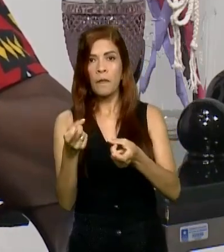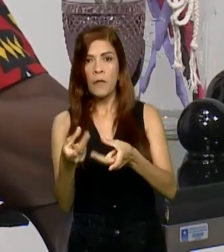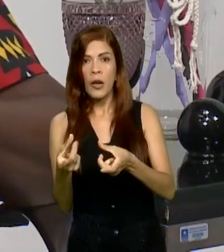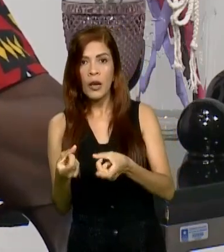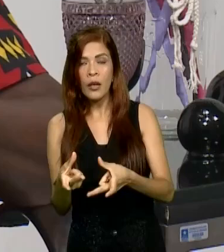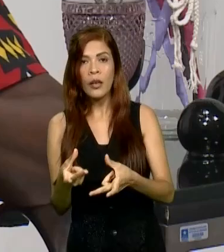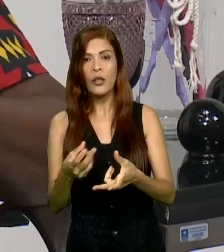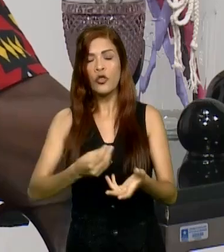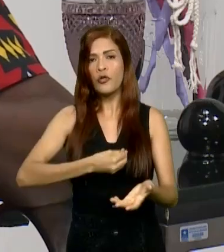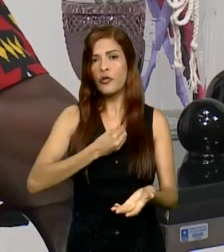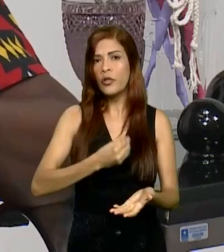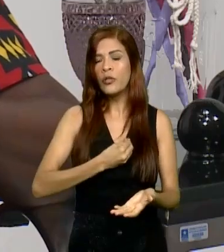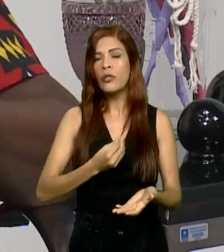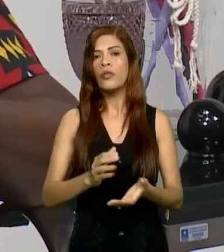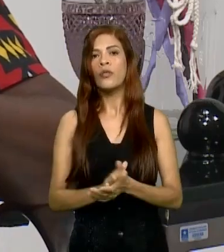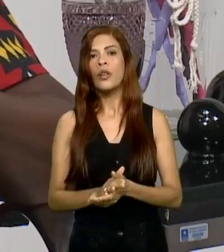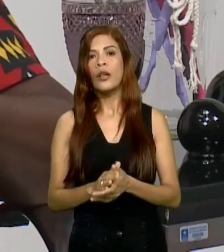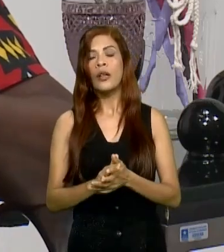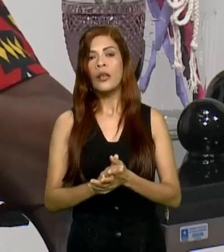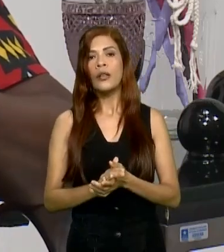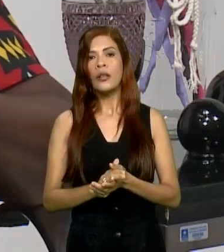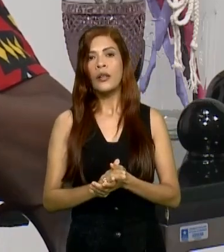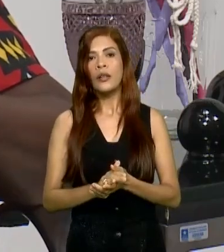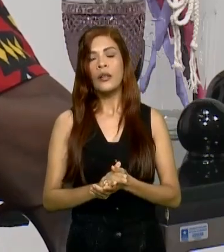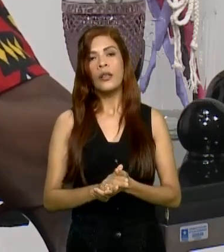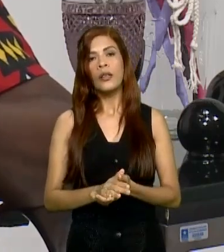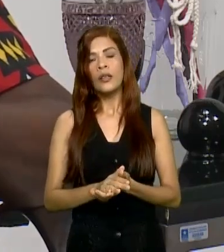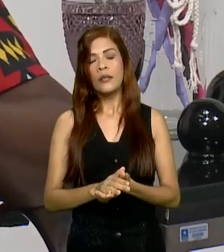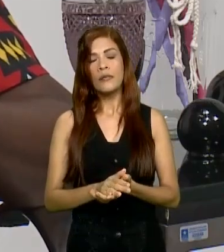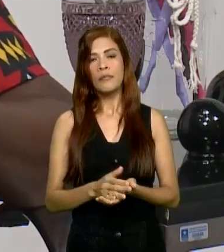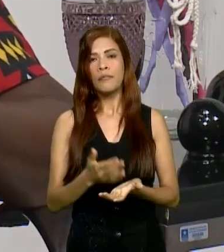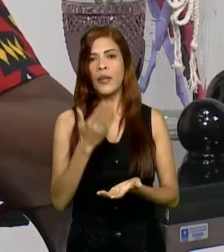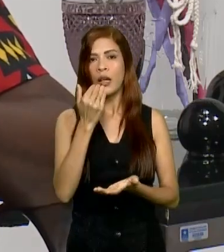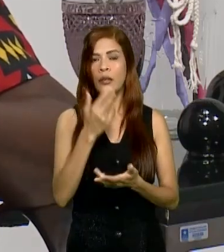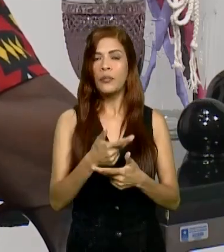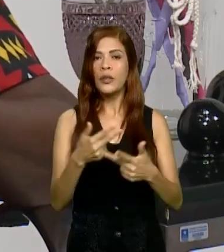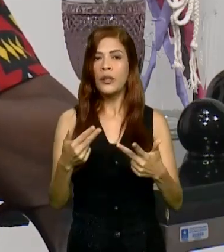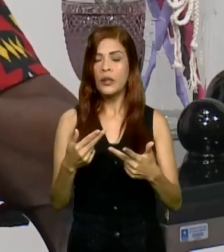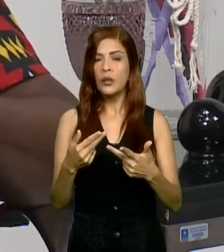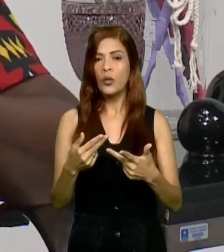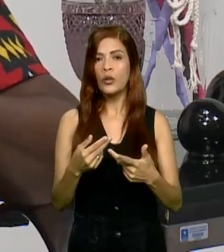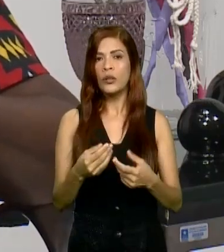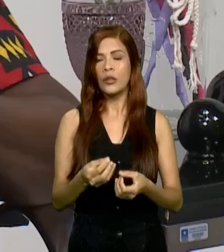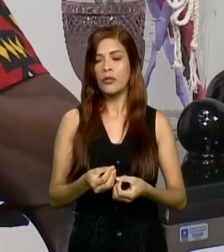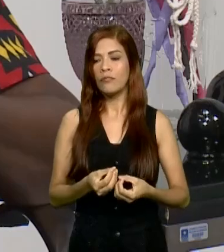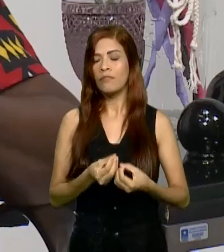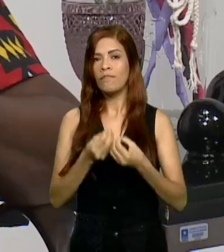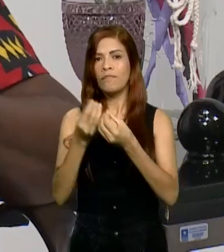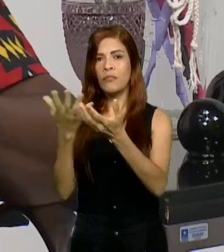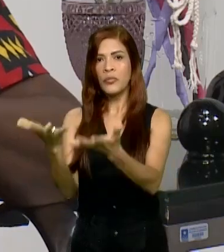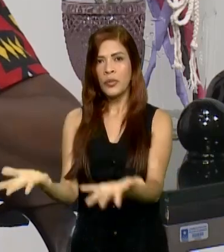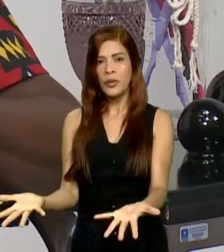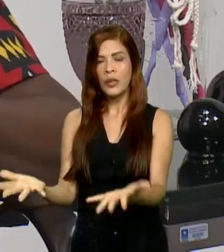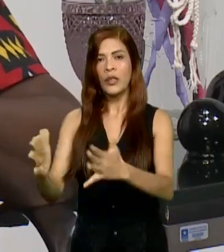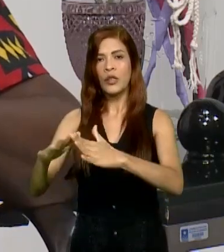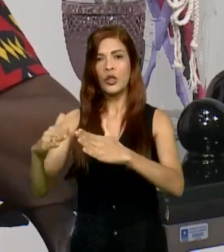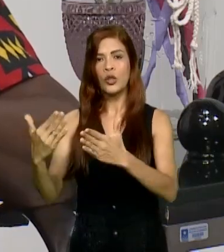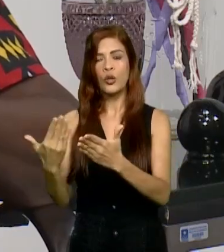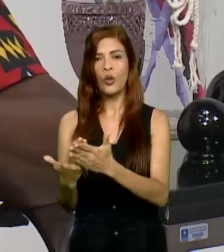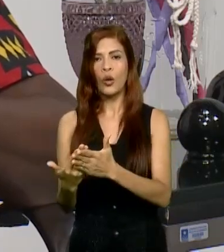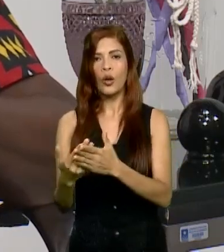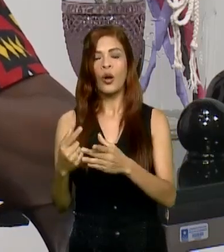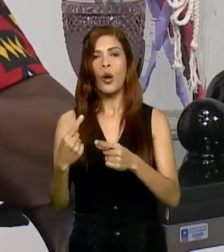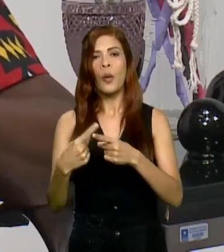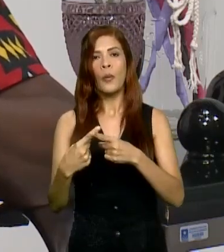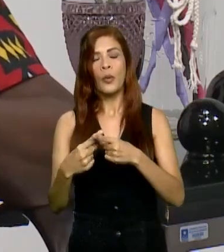mas também que essa alimentação seja distribuída para as escolas. Porque se a gente investe enquanto políticas